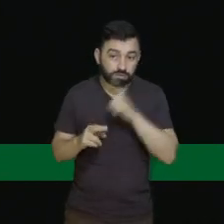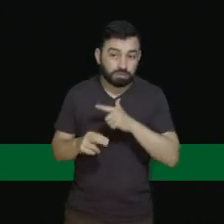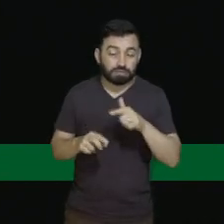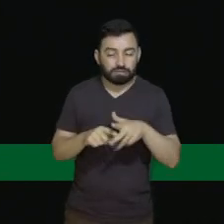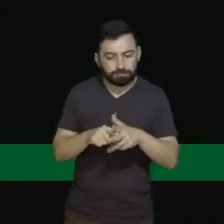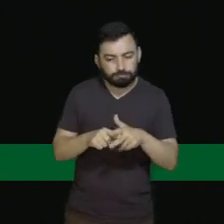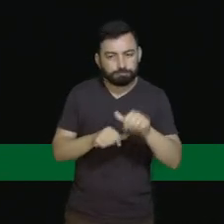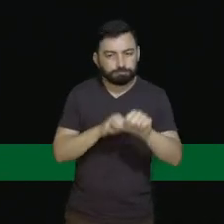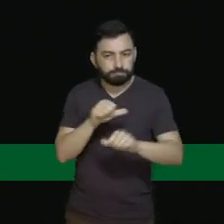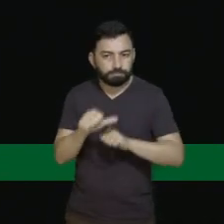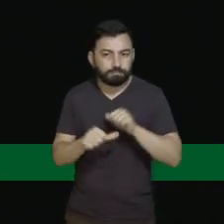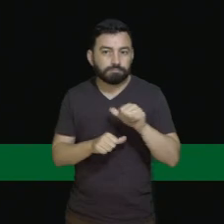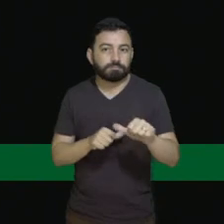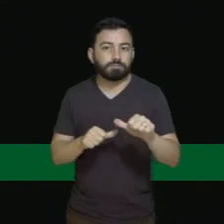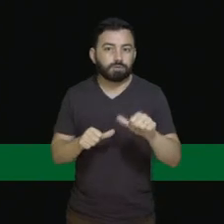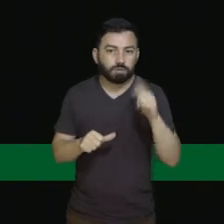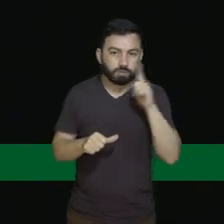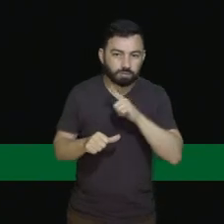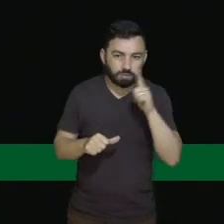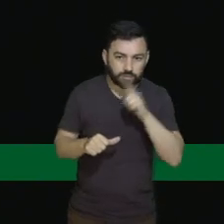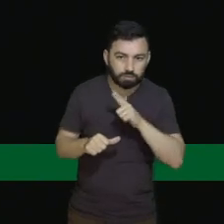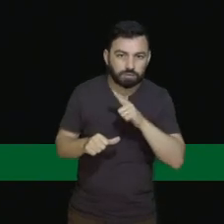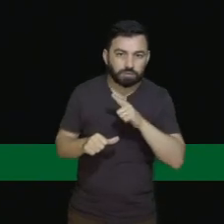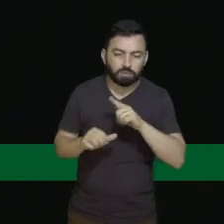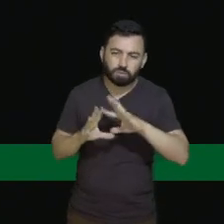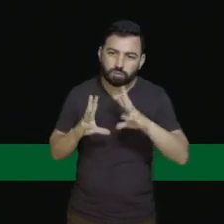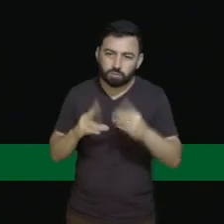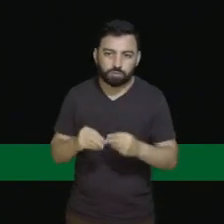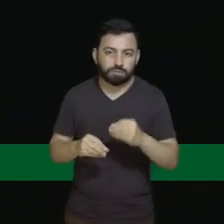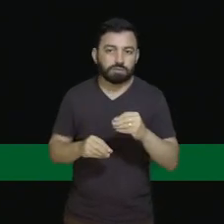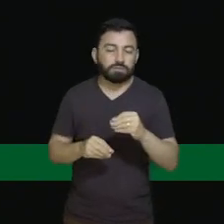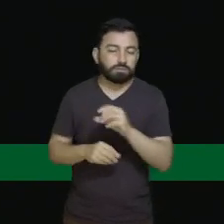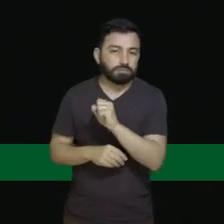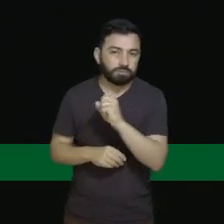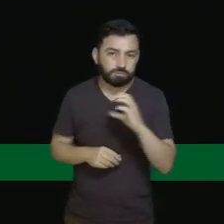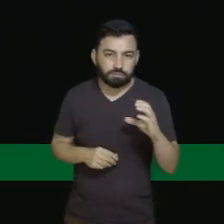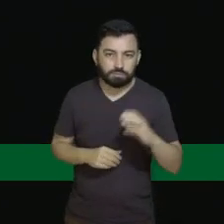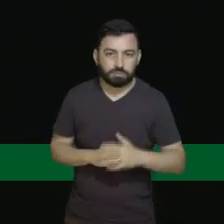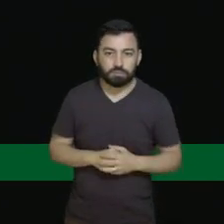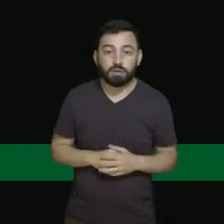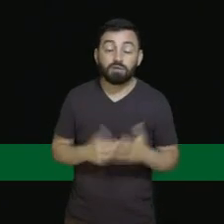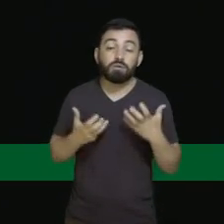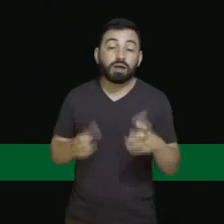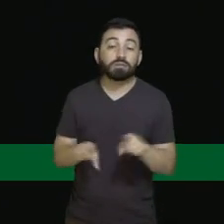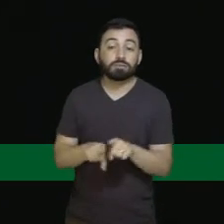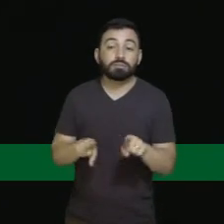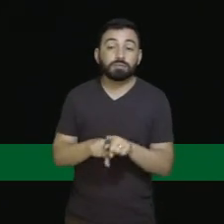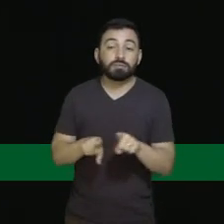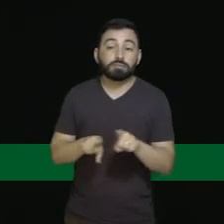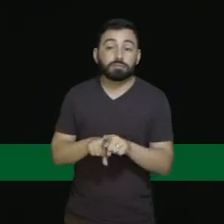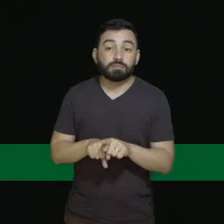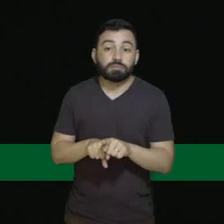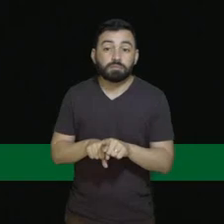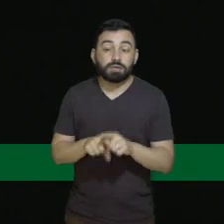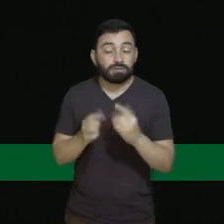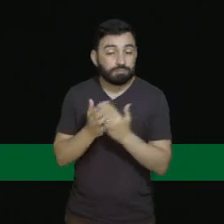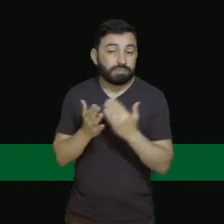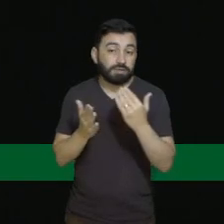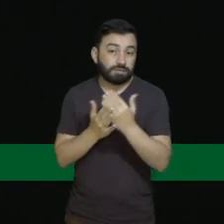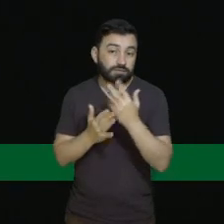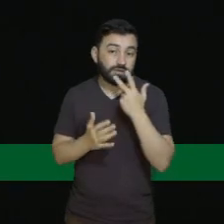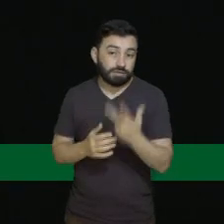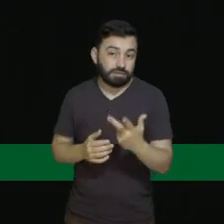revitalizadas, e quem ganha com tudo isso são todos os catarinenses. Quero aqui também falar um pouco do que foi citado